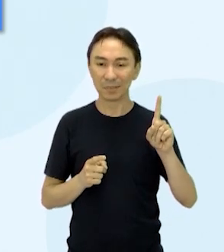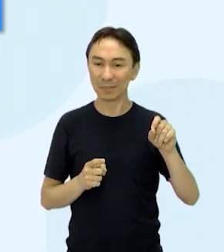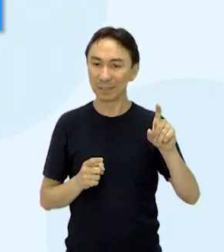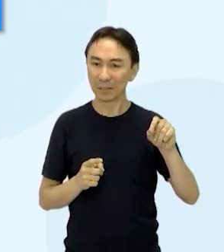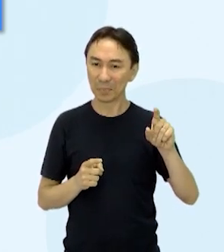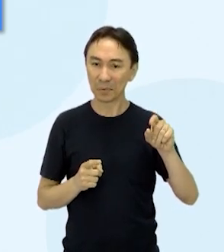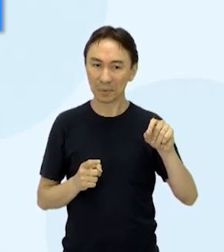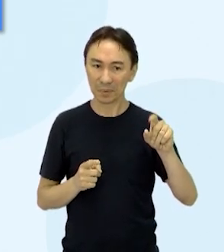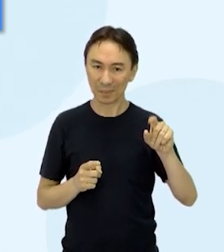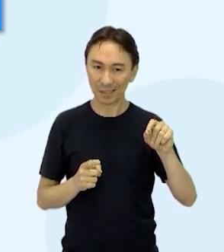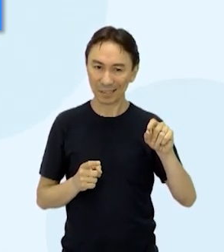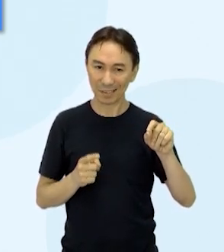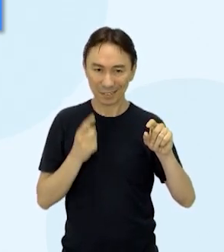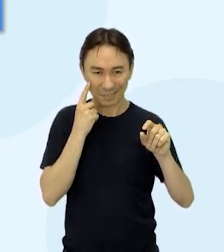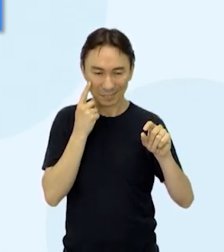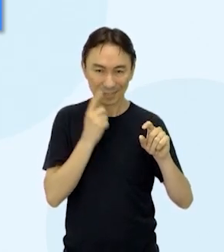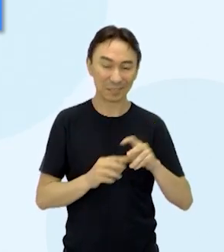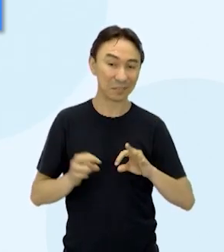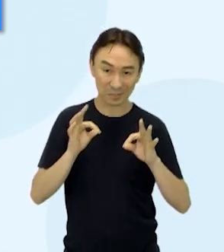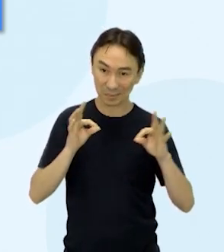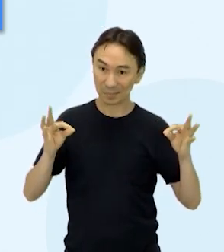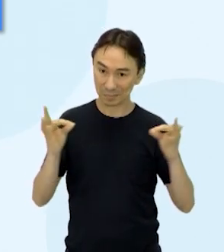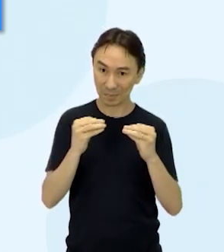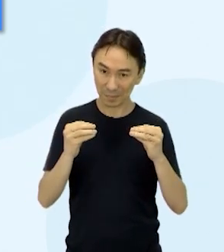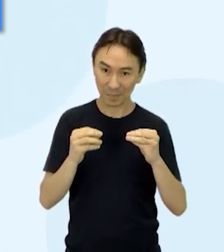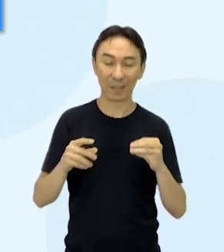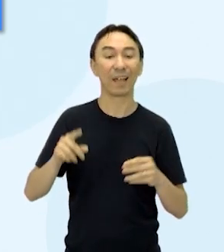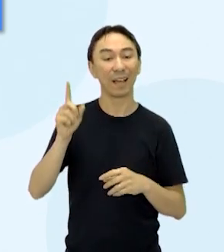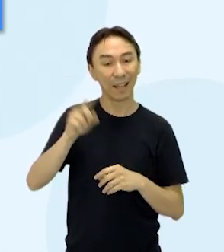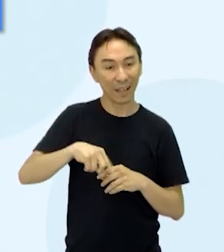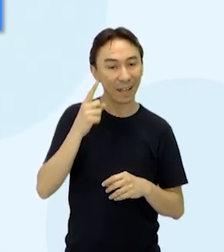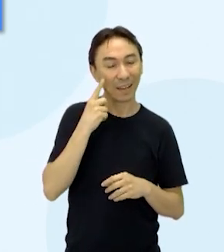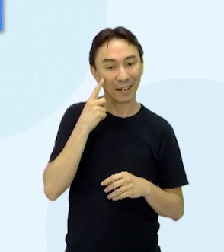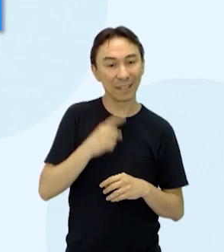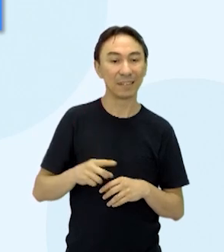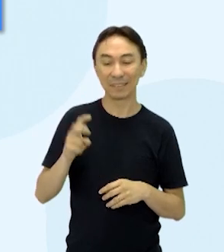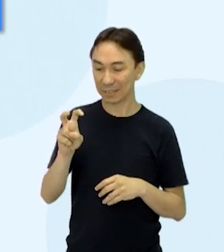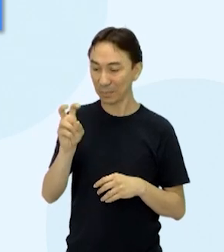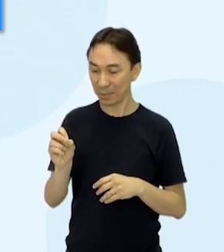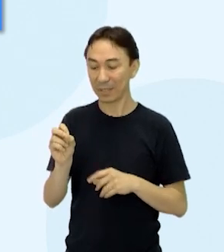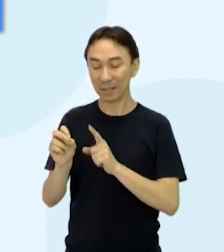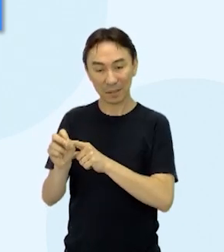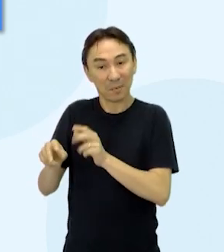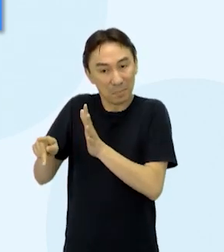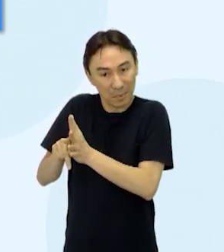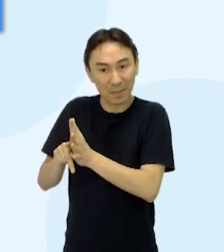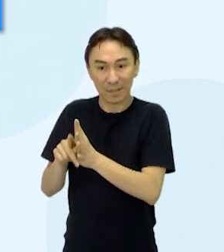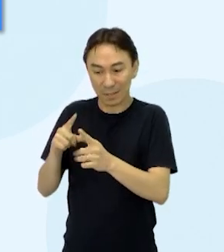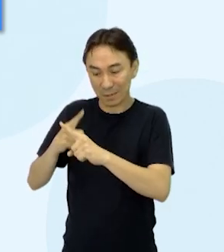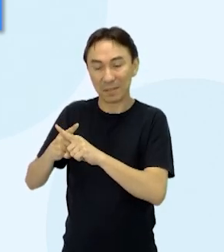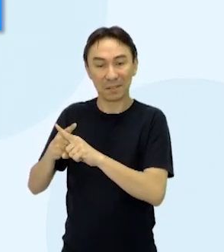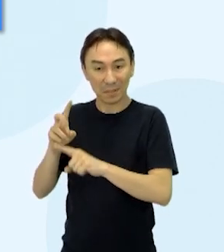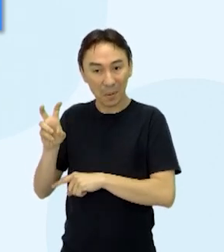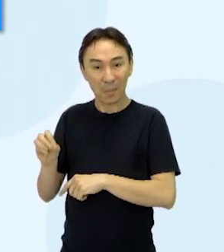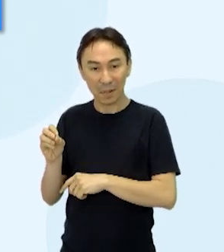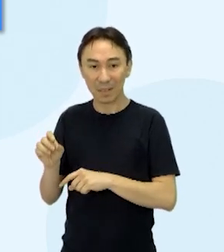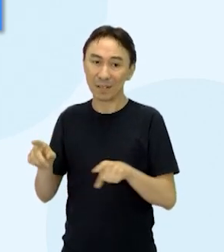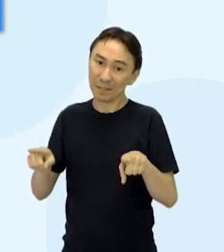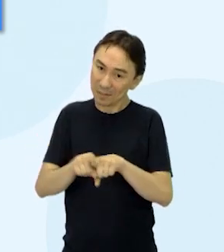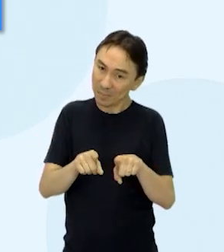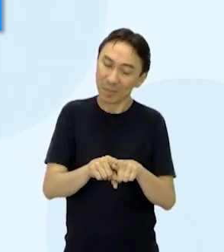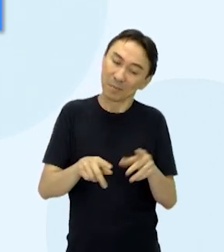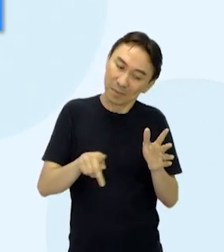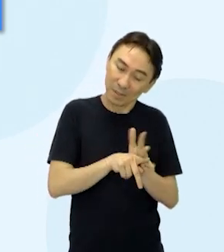número é múltiplo dele mesmo, né? Então, como o 50 é múltiplo de 50 e 50 também é múltiplo de 10, na hora que a gente faz